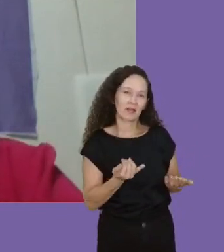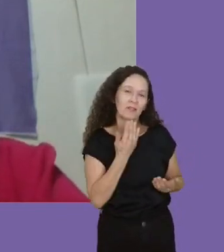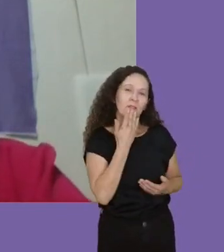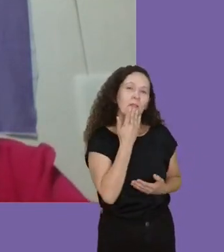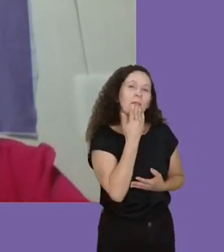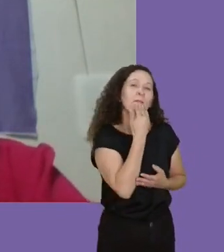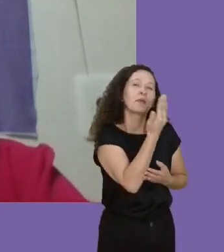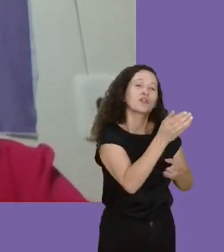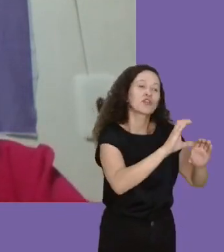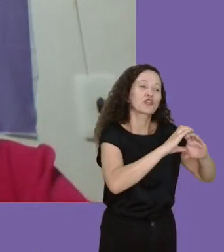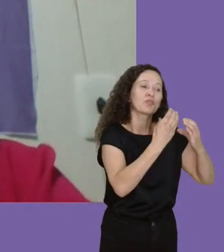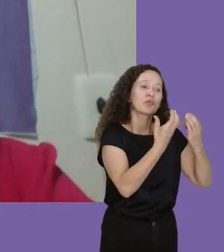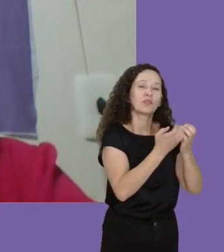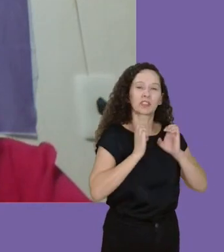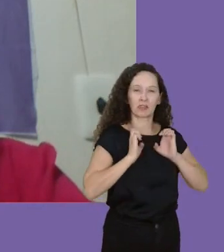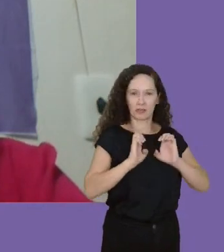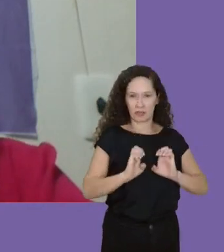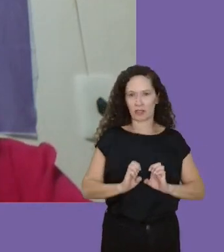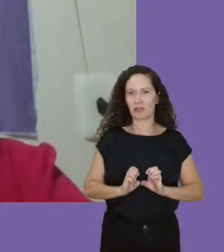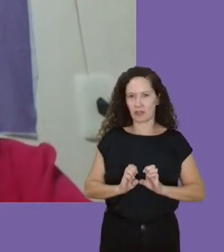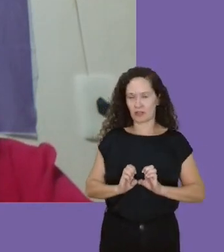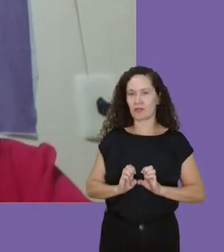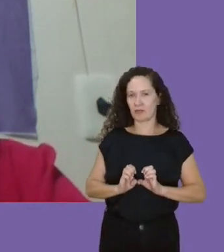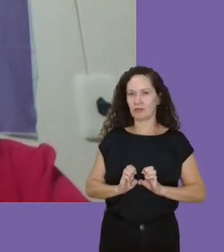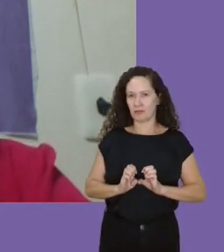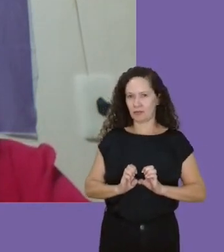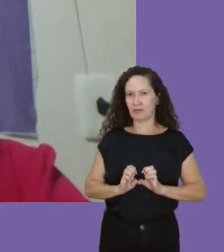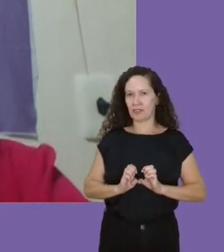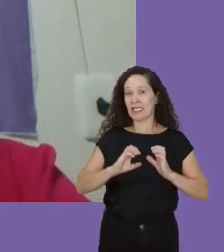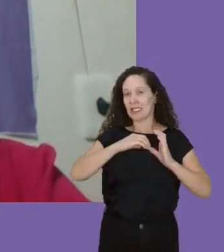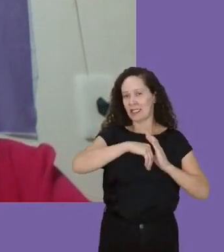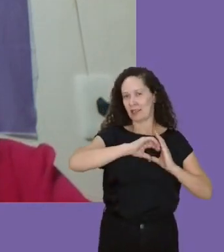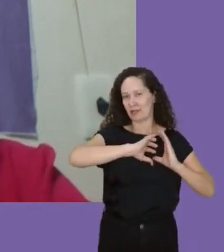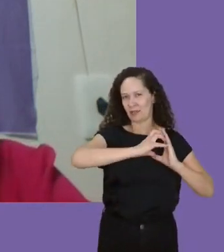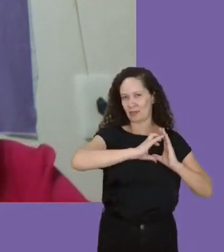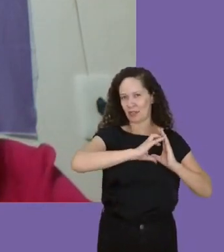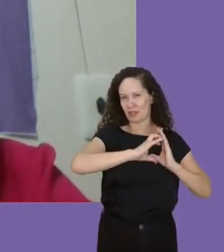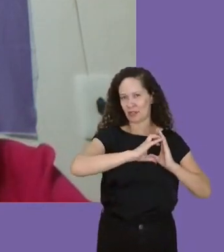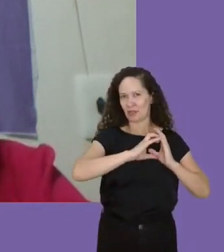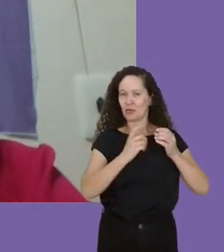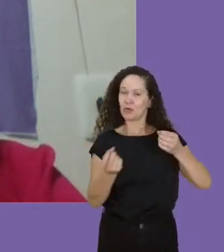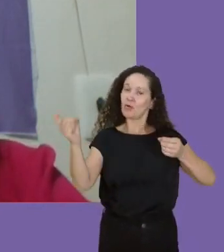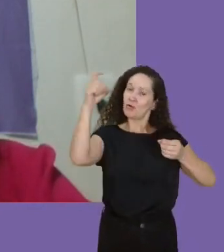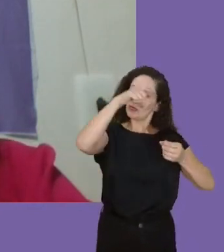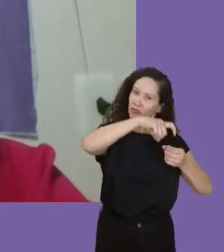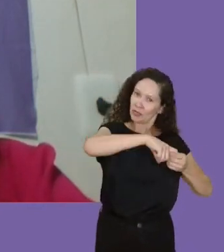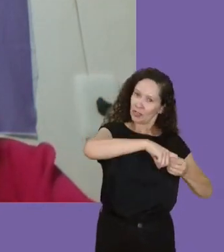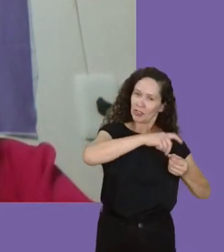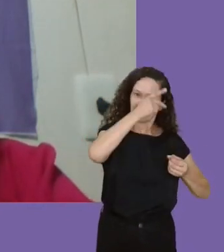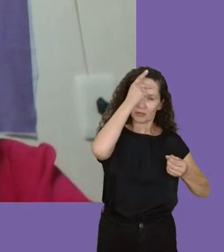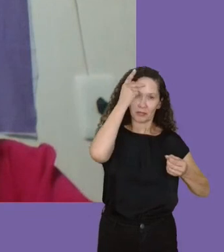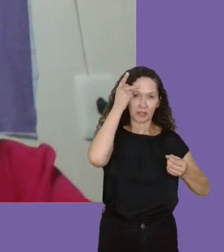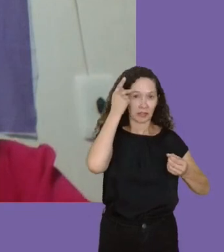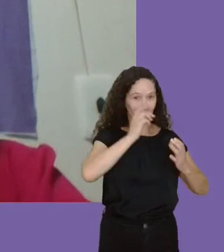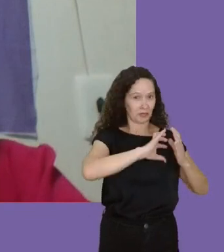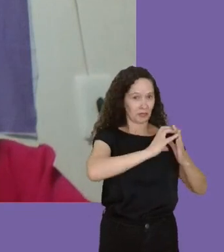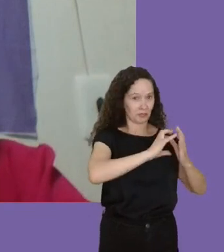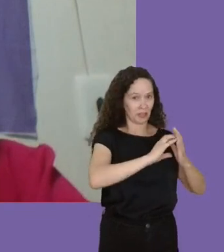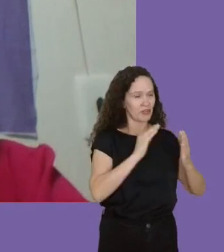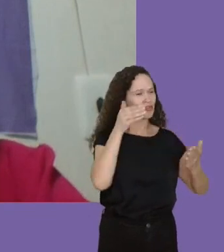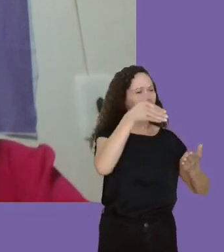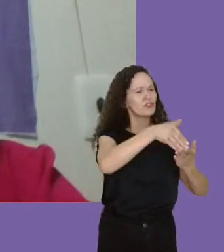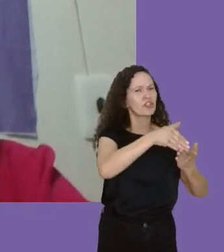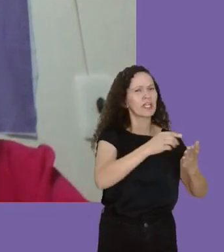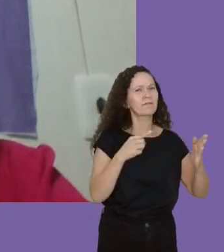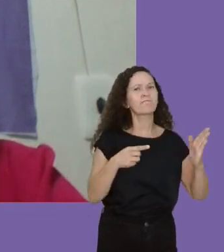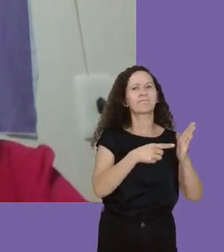pedido de comissão de ética disciplinada no partido, a afiliada ou o filiado, né, deve diretamente fazer